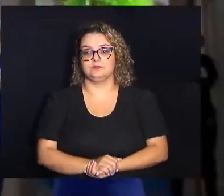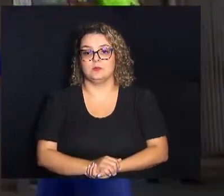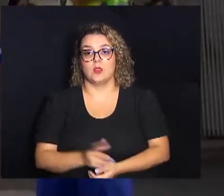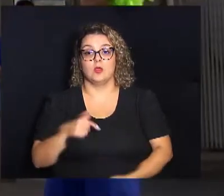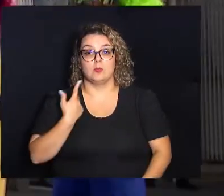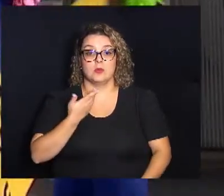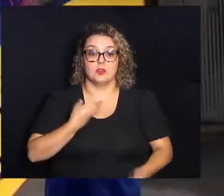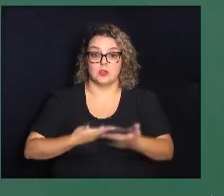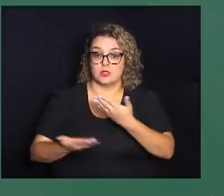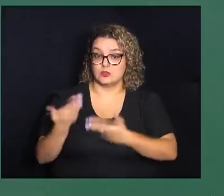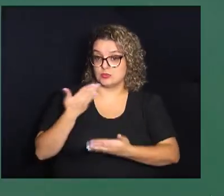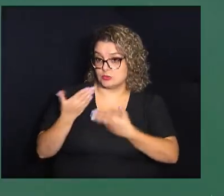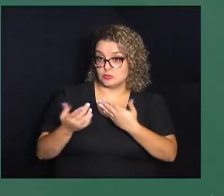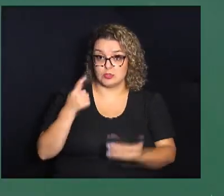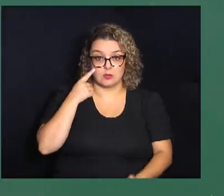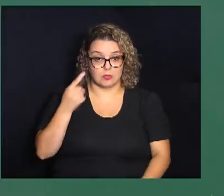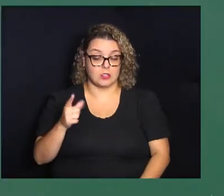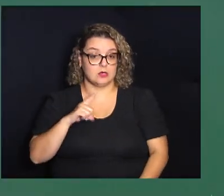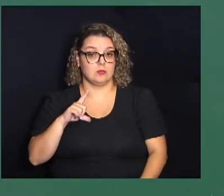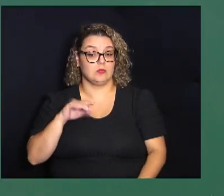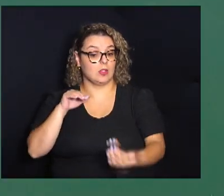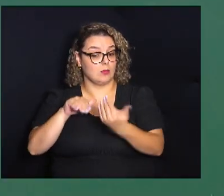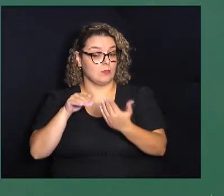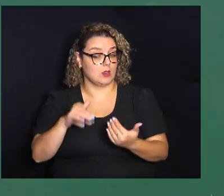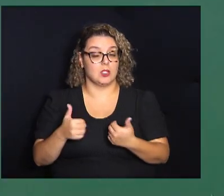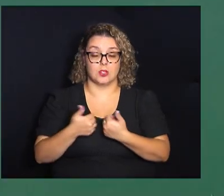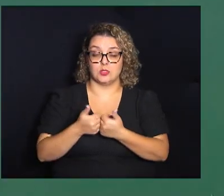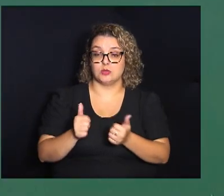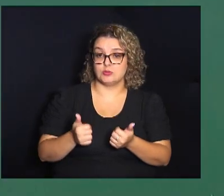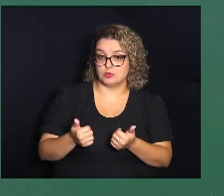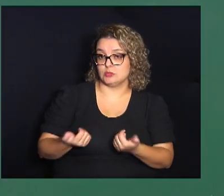uma ideia. Então tem transporte escolar e carro